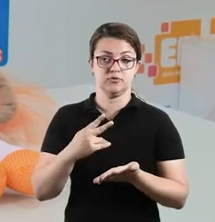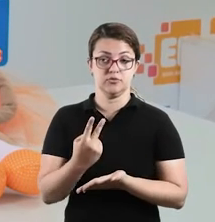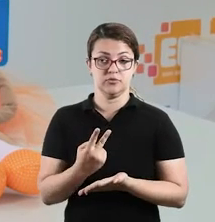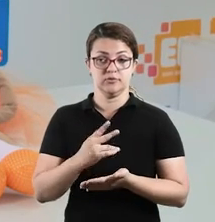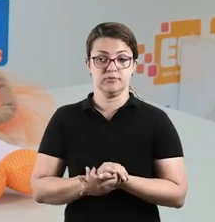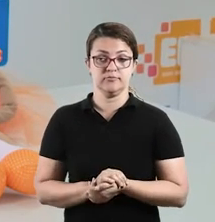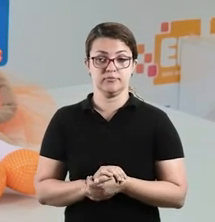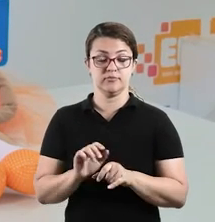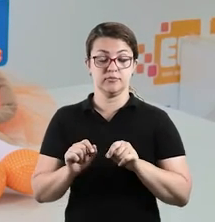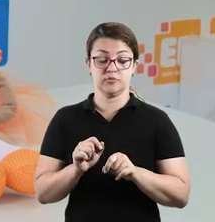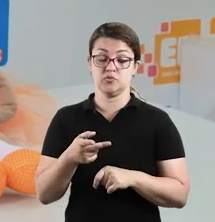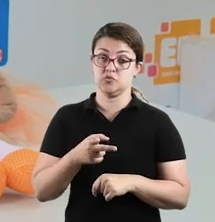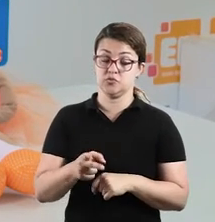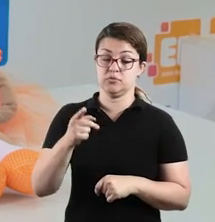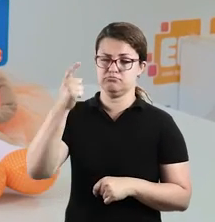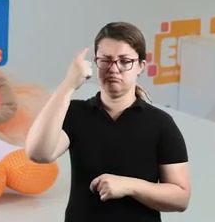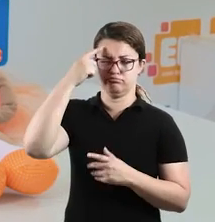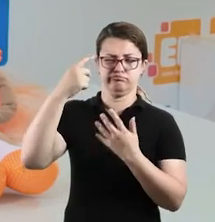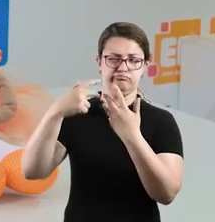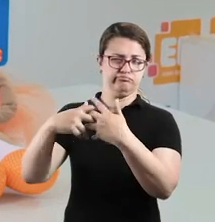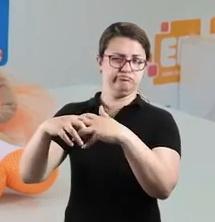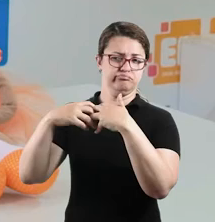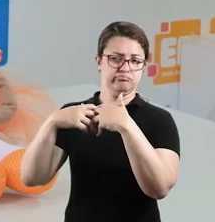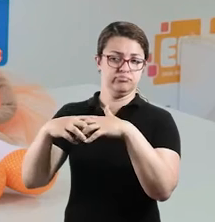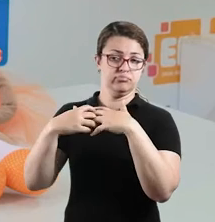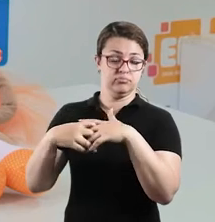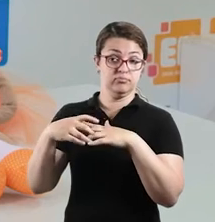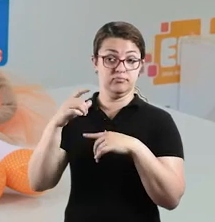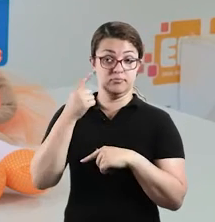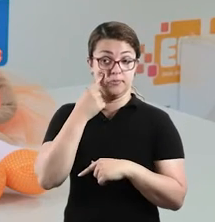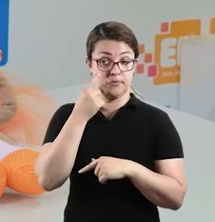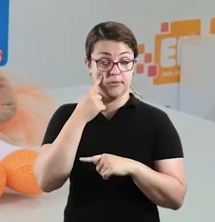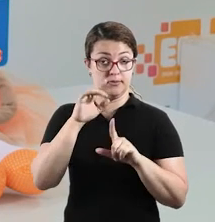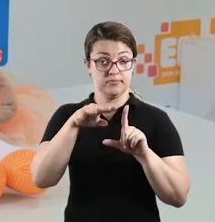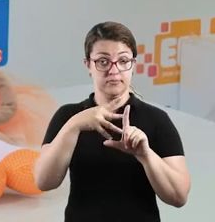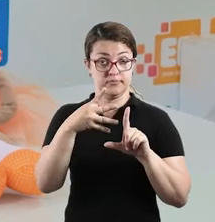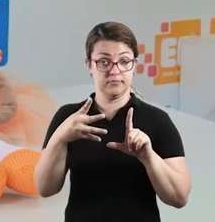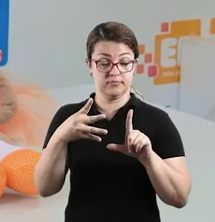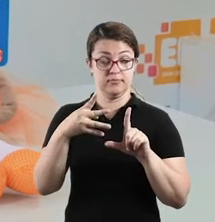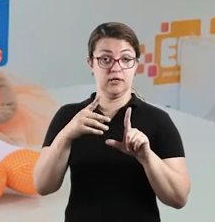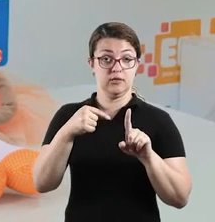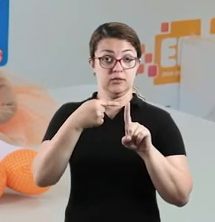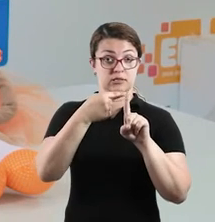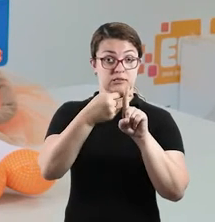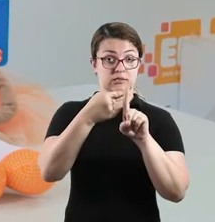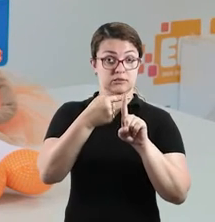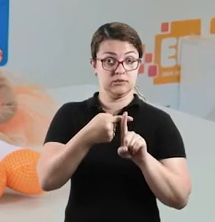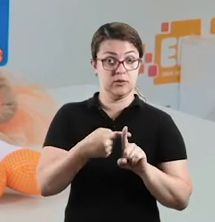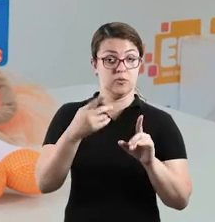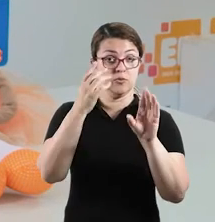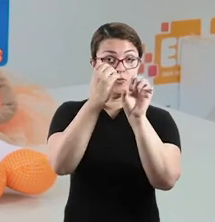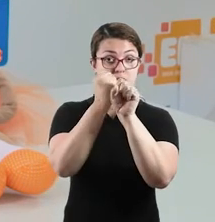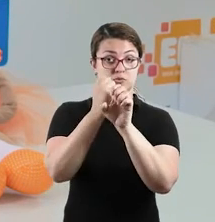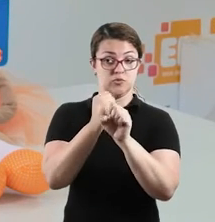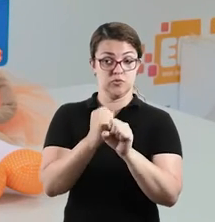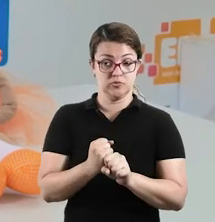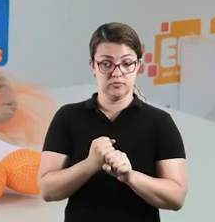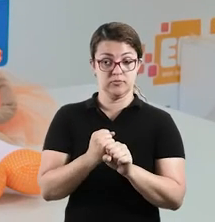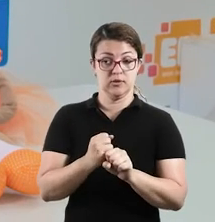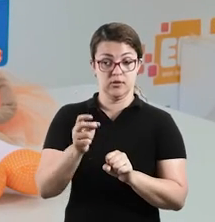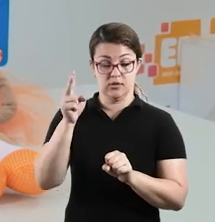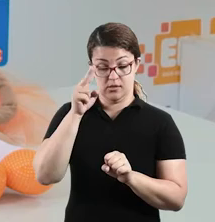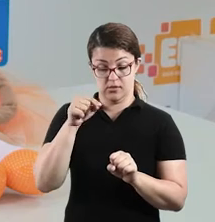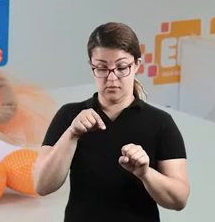vai continuar utilizando o cálculo mental. Veja que aqui em cima, esse é o quadro da adição, onde você vai somar.